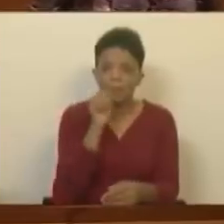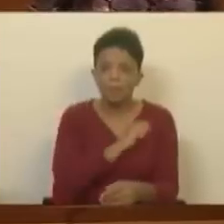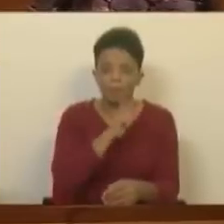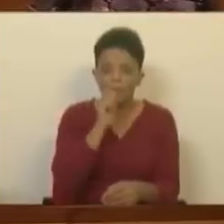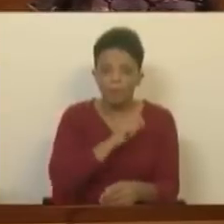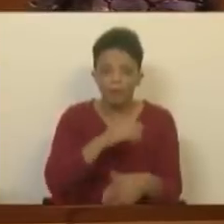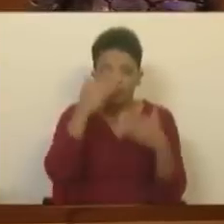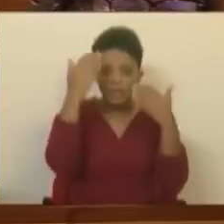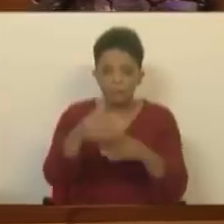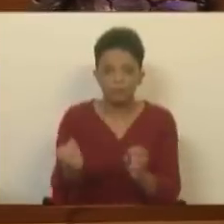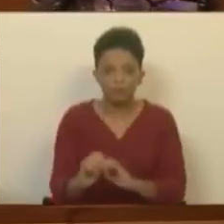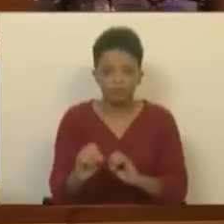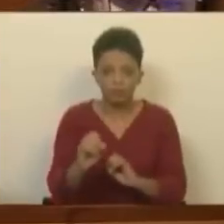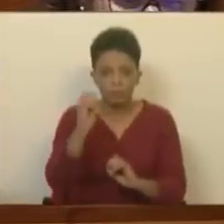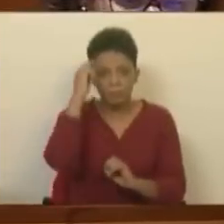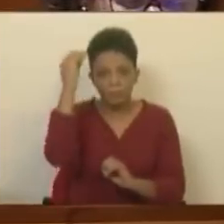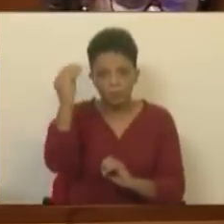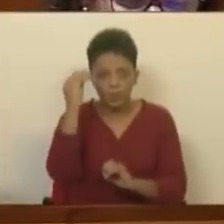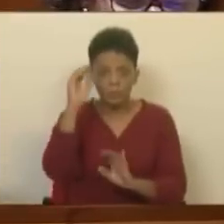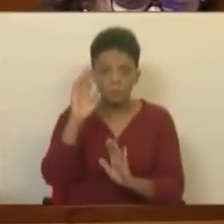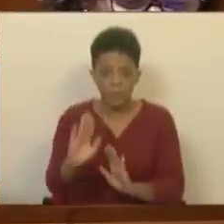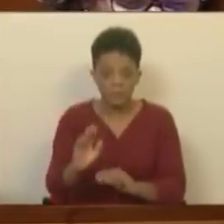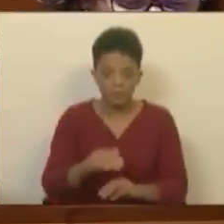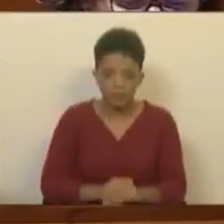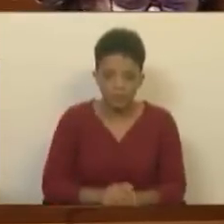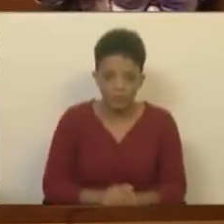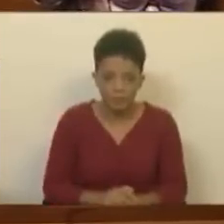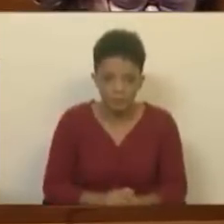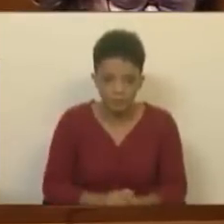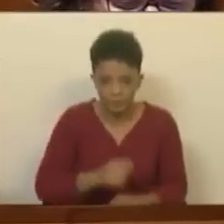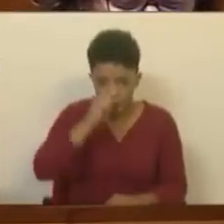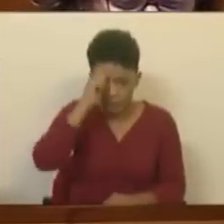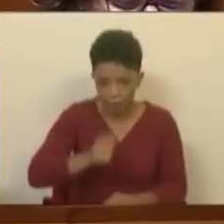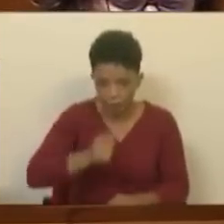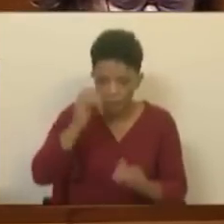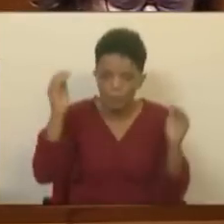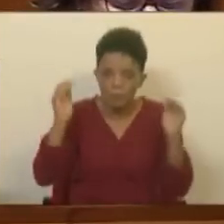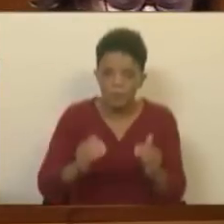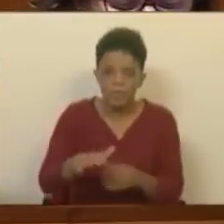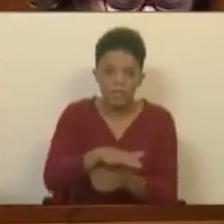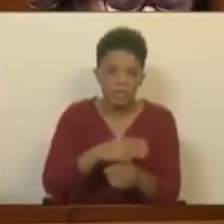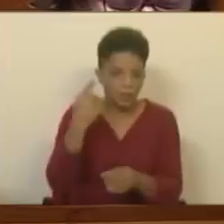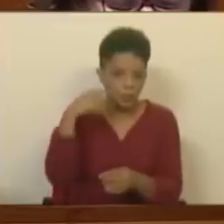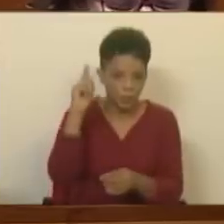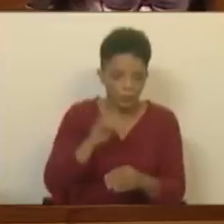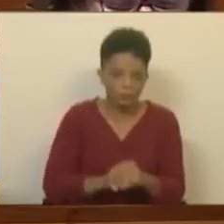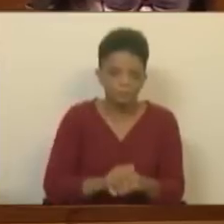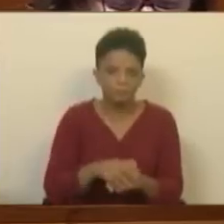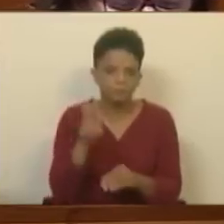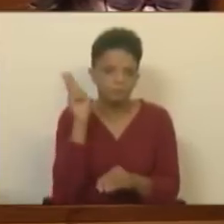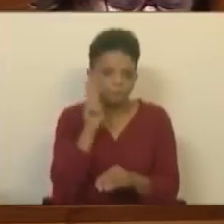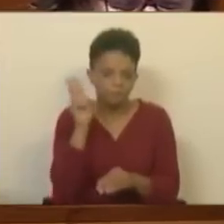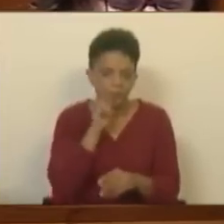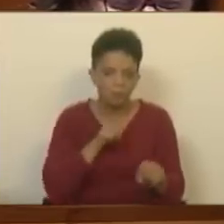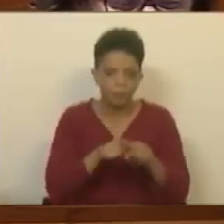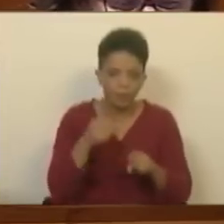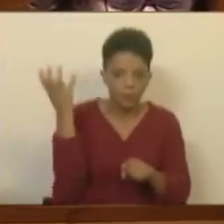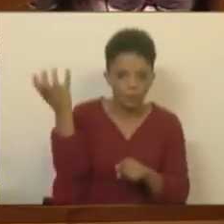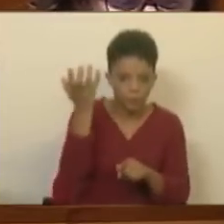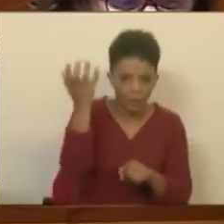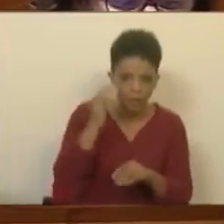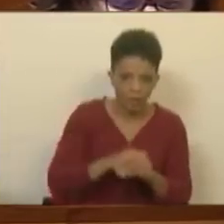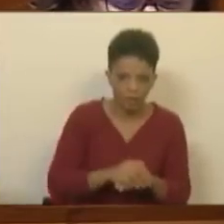na verdade é que não é traduzir menos respeito pelo setor uma desvalorização da importância da política cultural